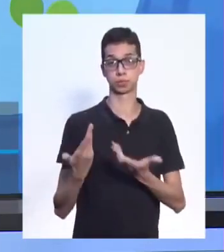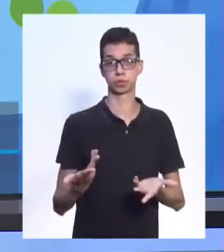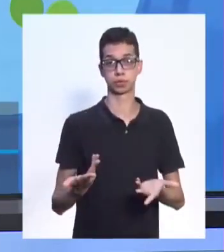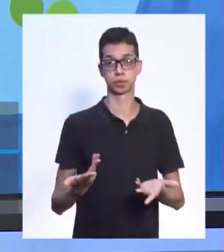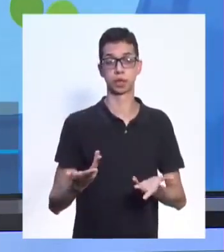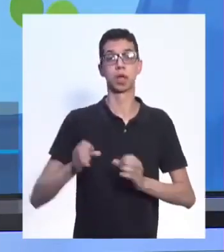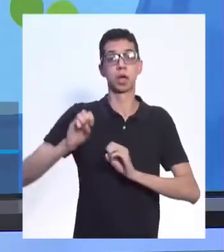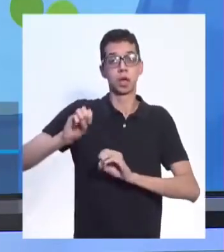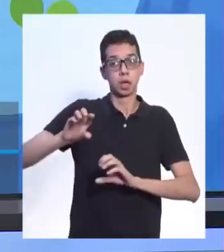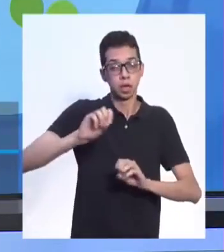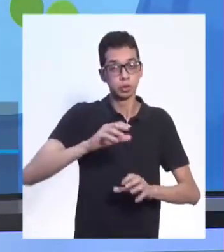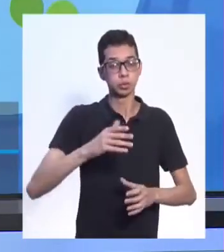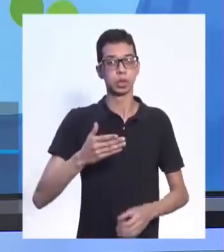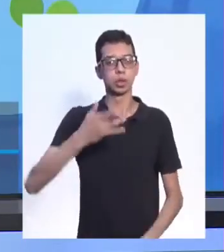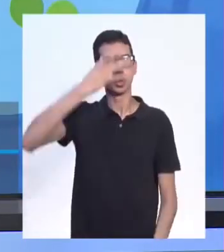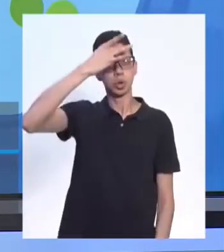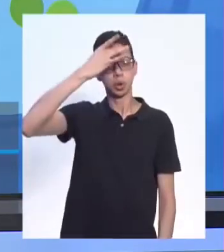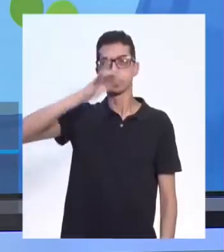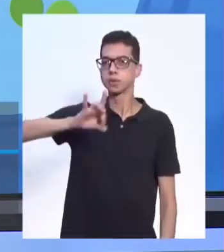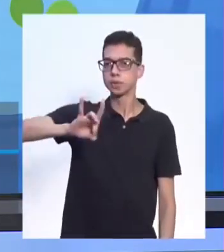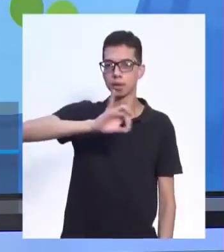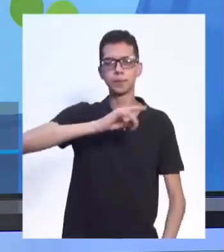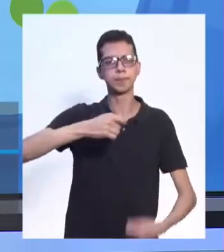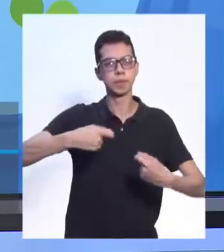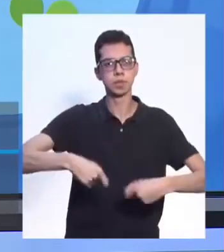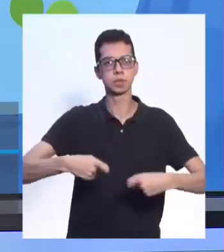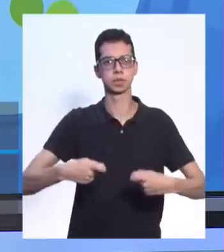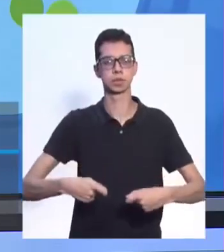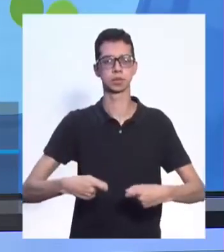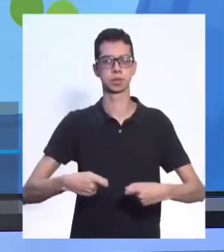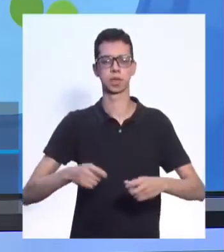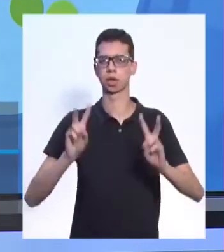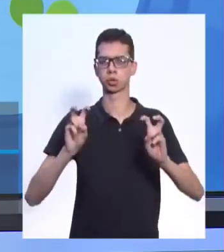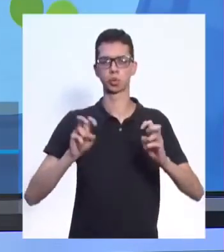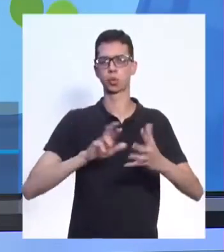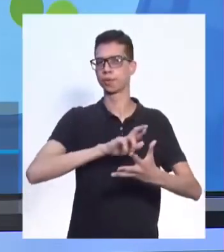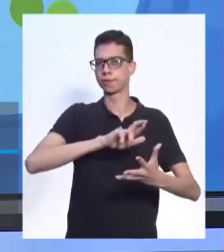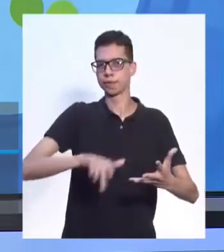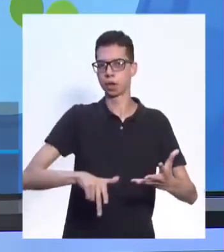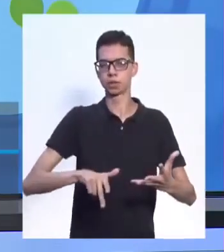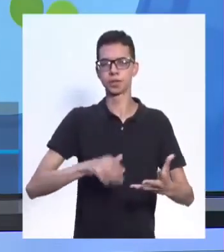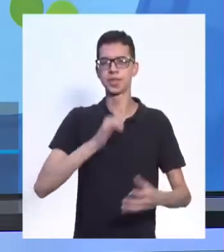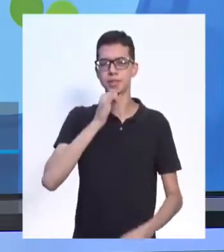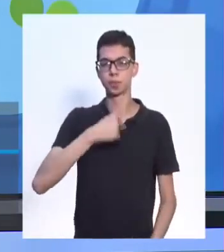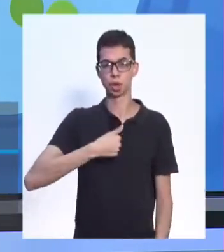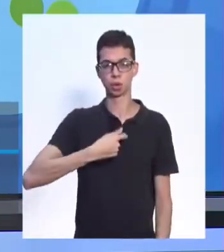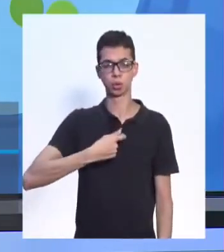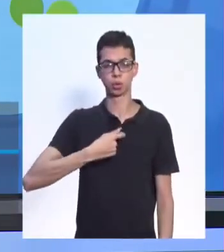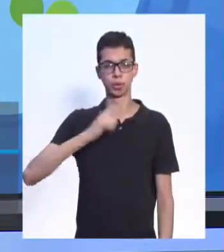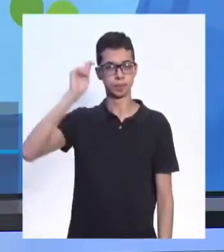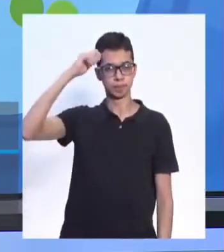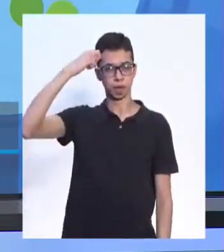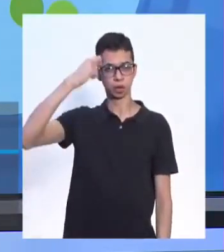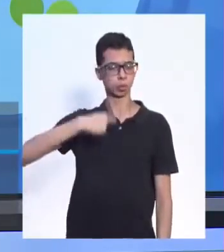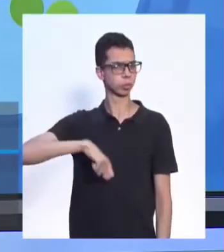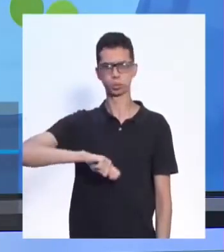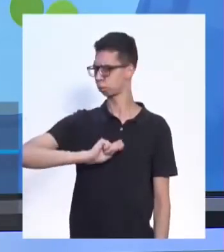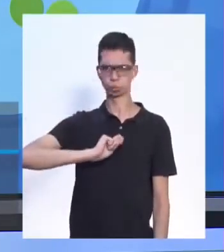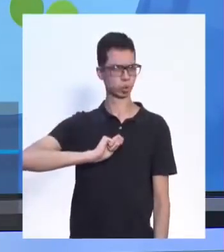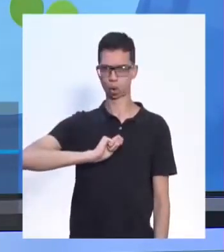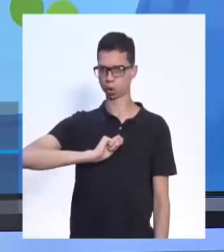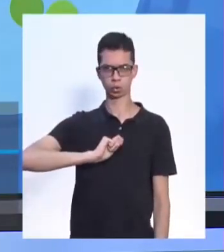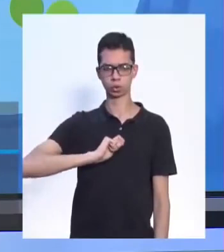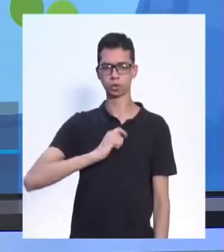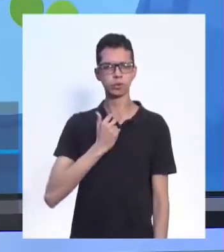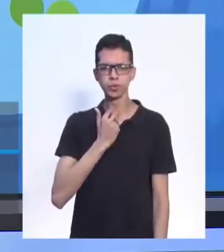uma consciência sobre qualquer questão. Então, não é porque, sei lá, eu não sou negra, que eu não posso, por exemplo, trazer para você